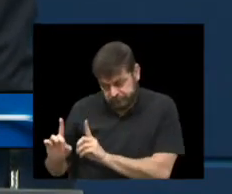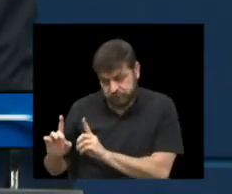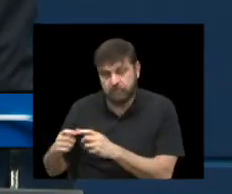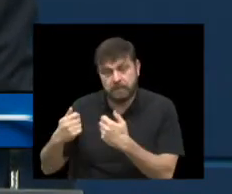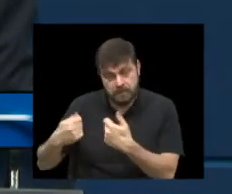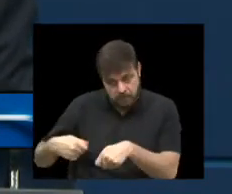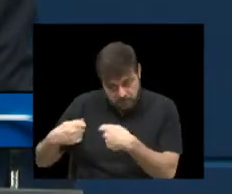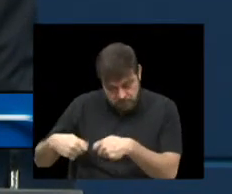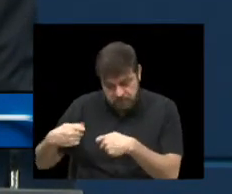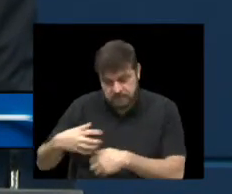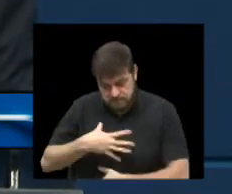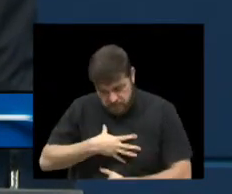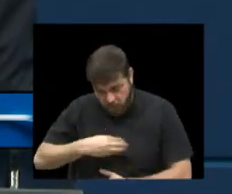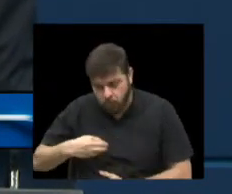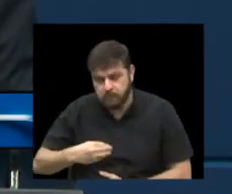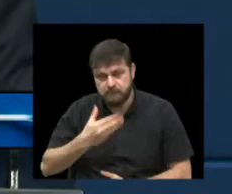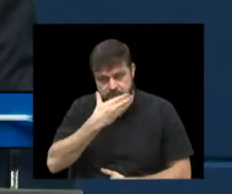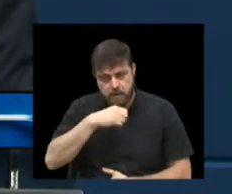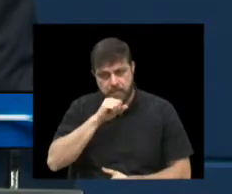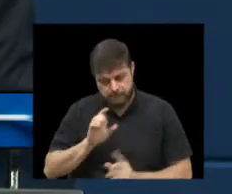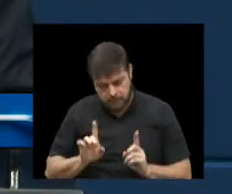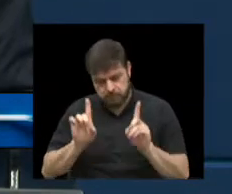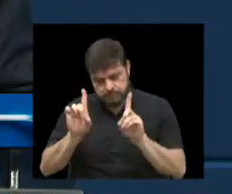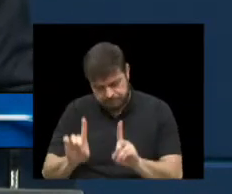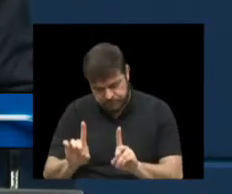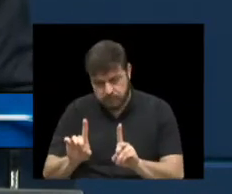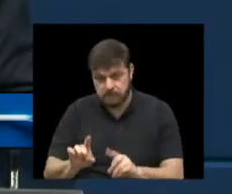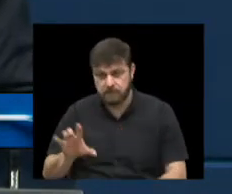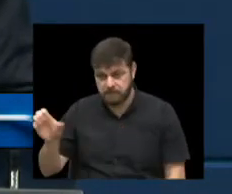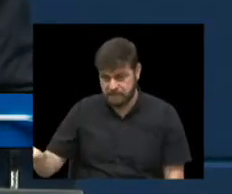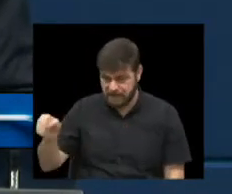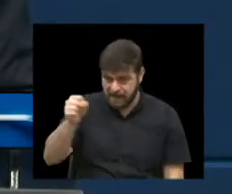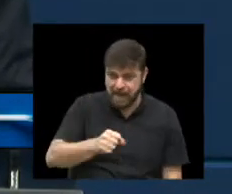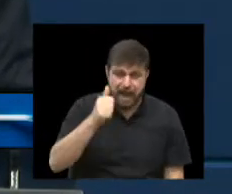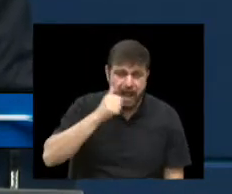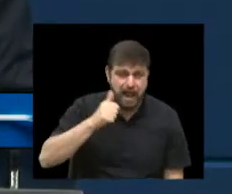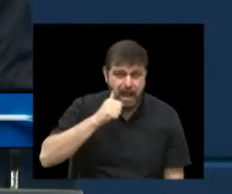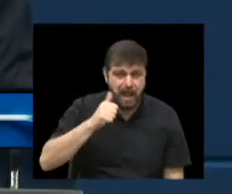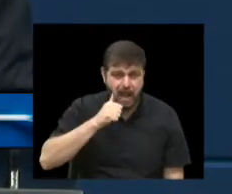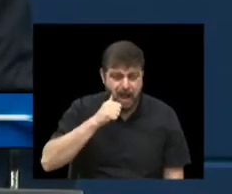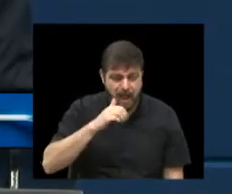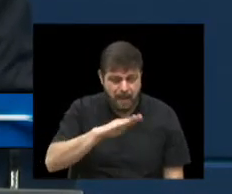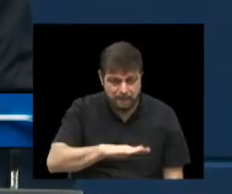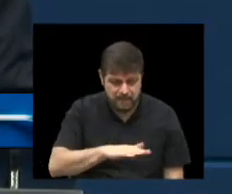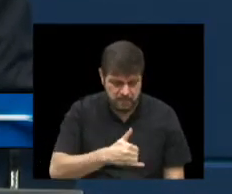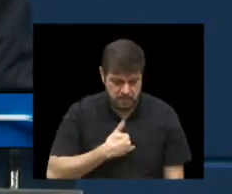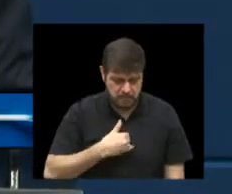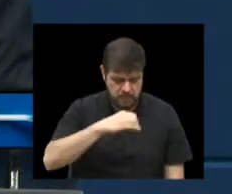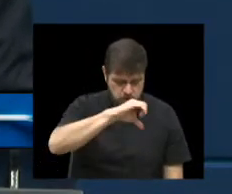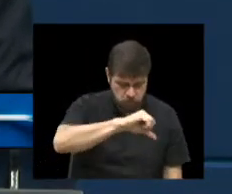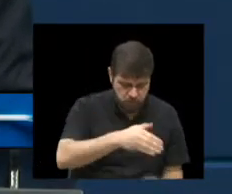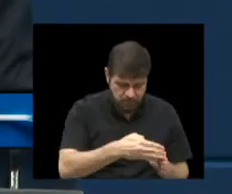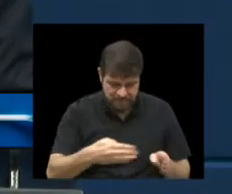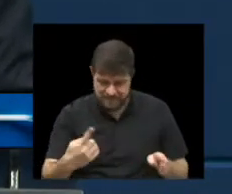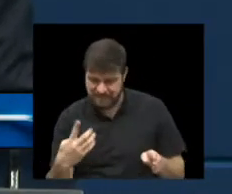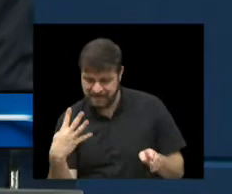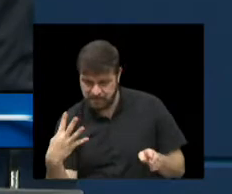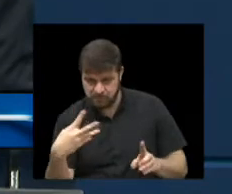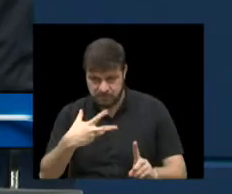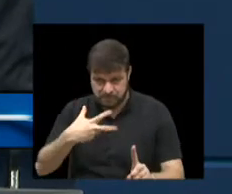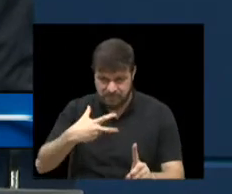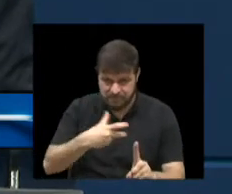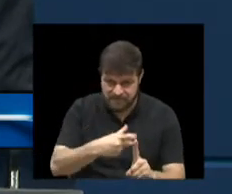Mas nós precisamos romper esse tabu e vacinar todas as meninas com a idade entre 9 e 14 anos. E